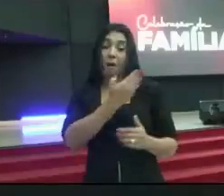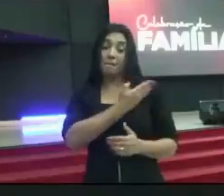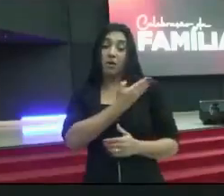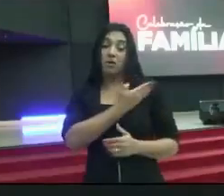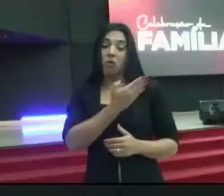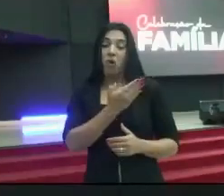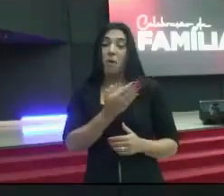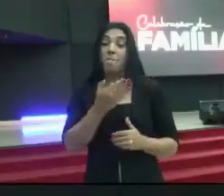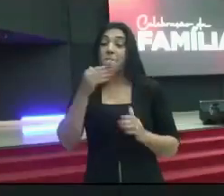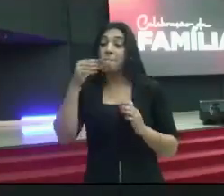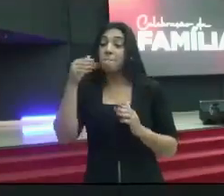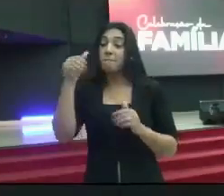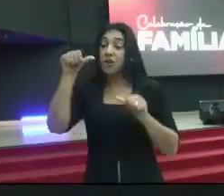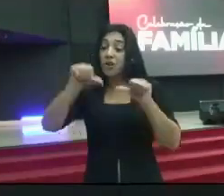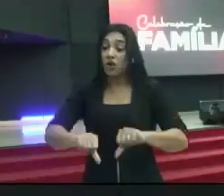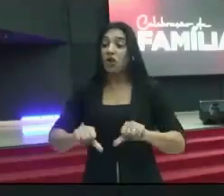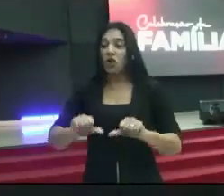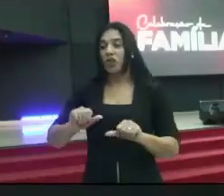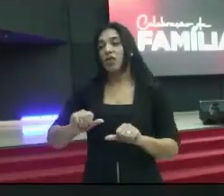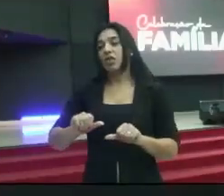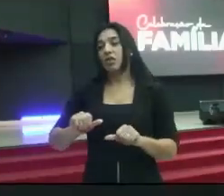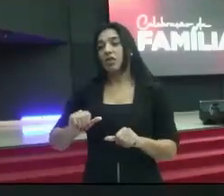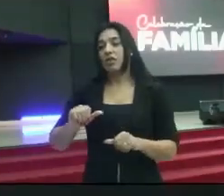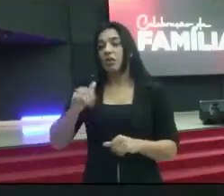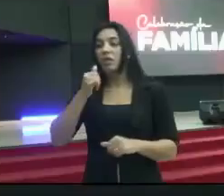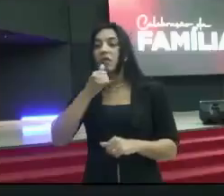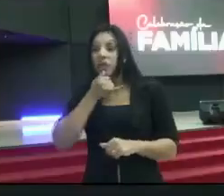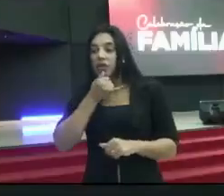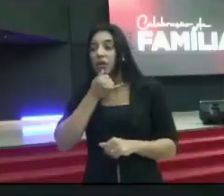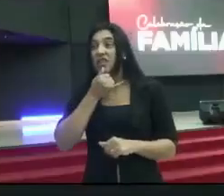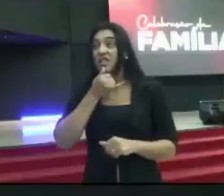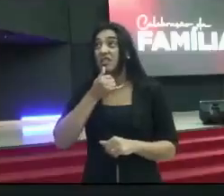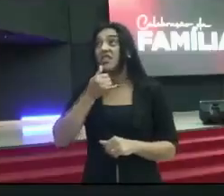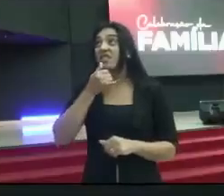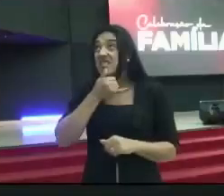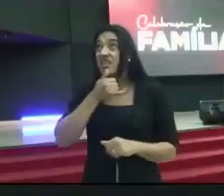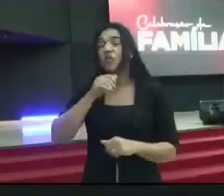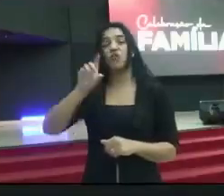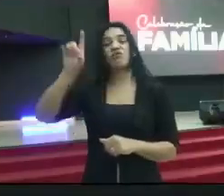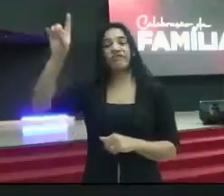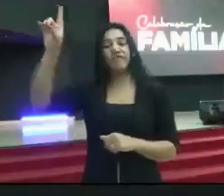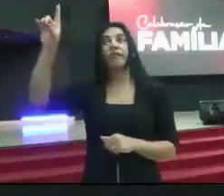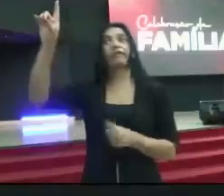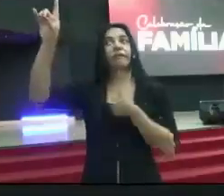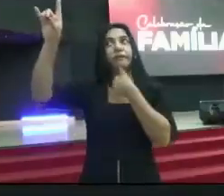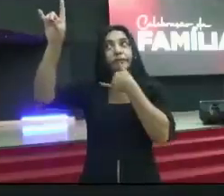de todas as decepções é a decepção com Deus.